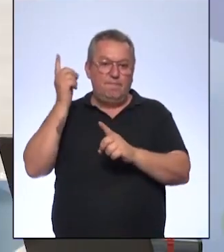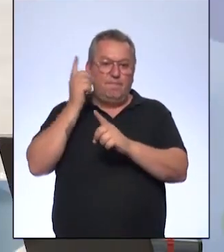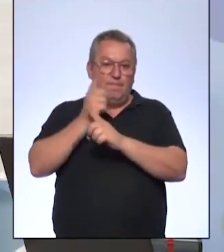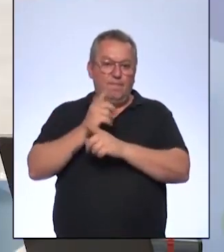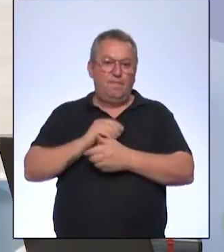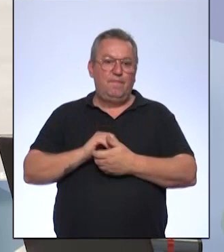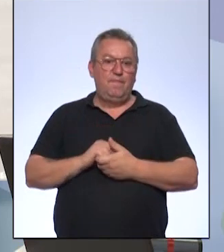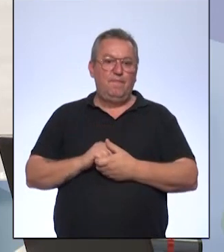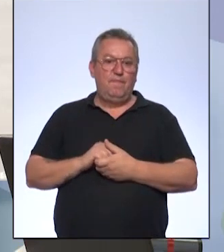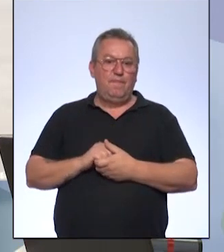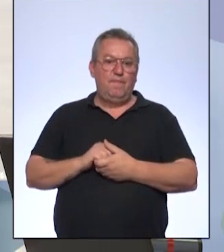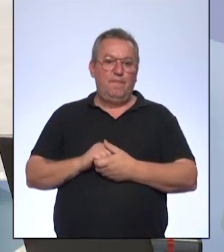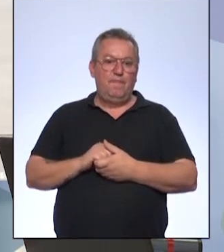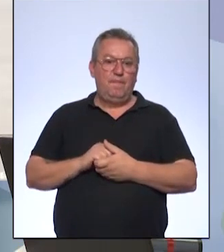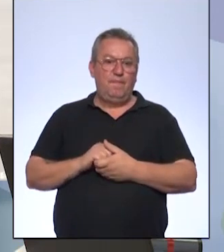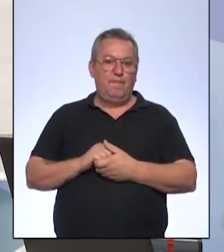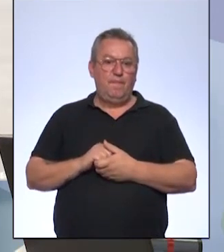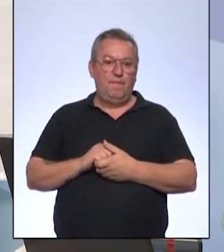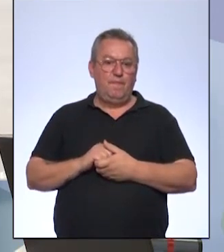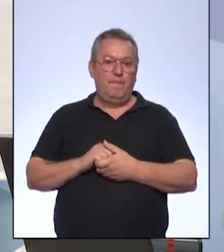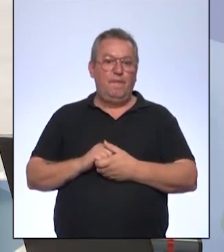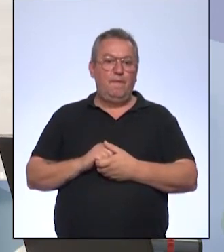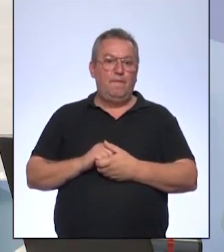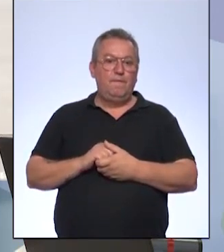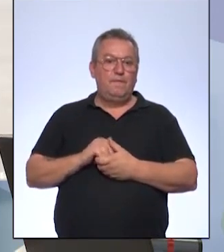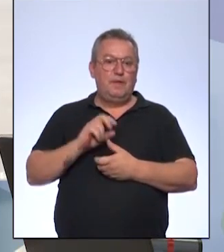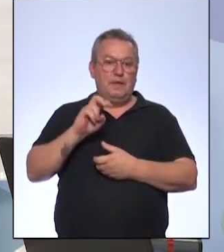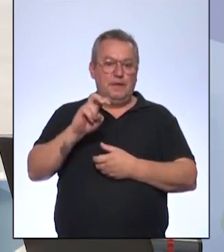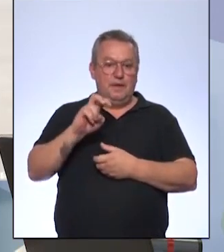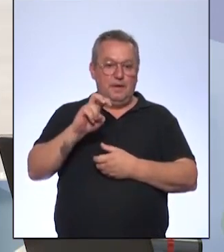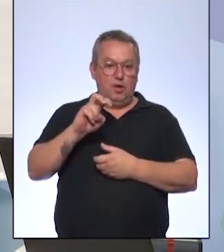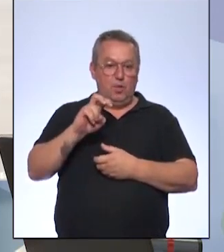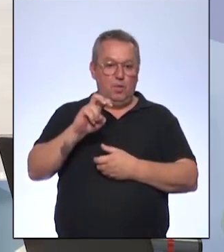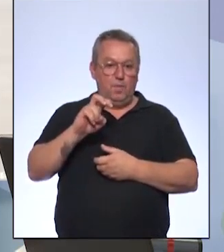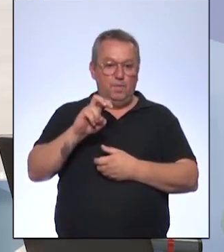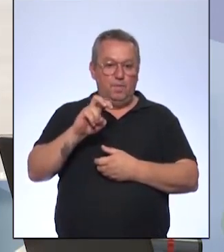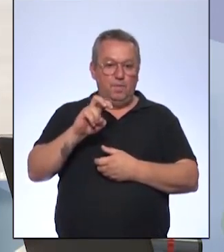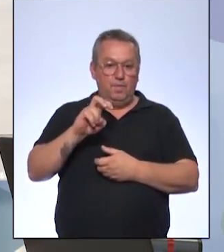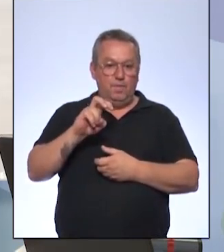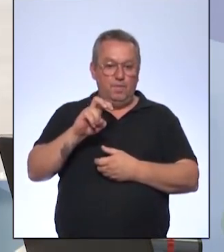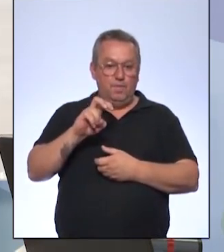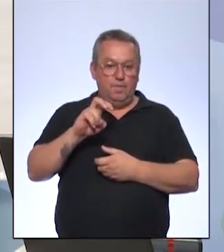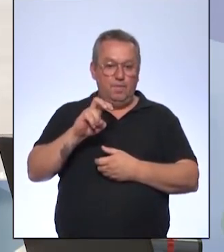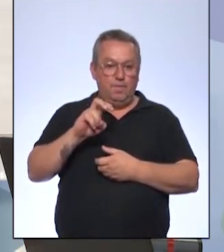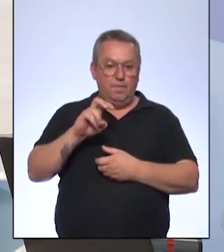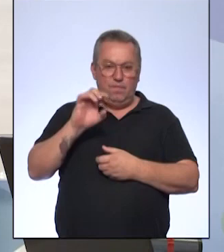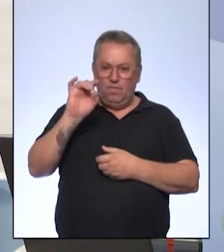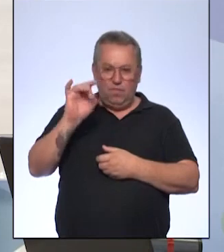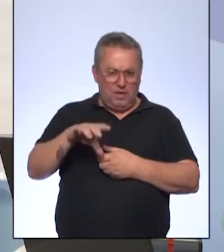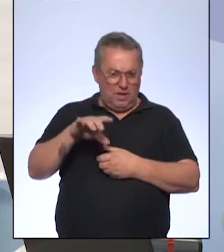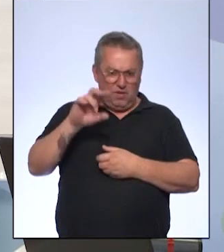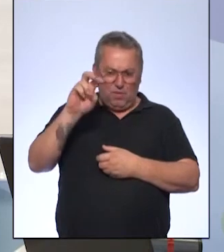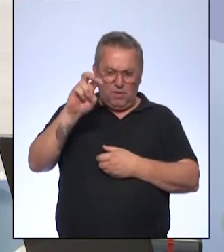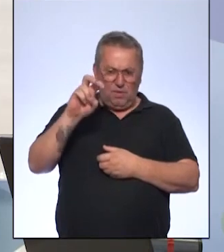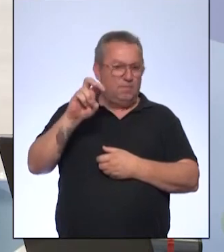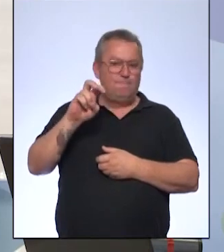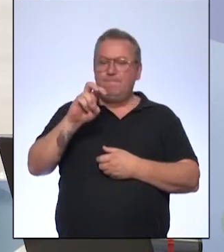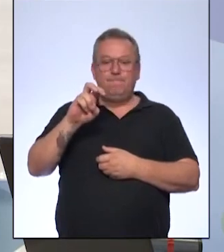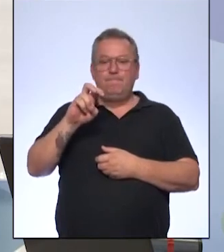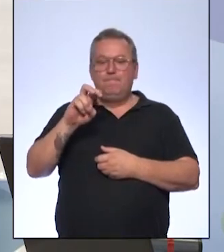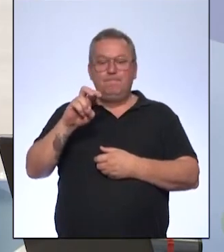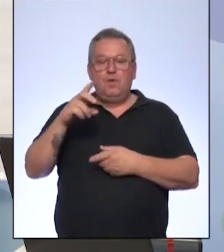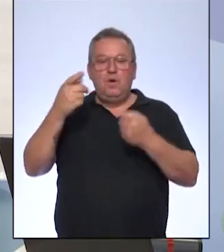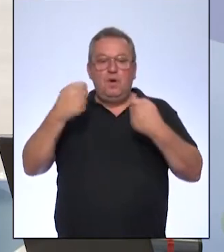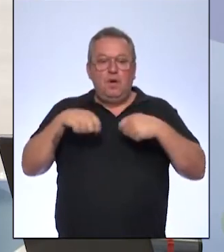operação. 2 mais 3, 5. Vou deixar só o 5? Não.